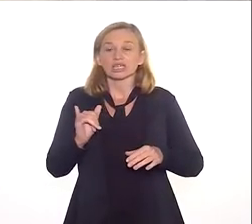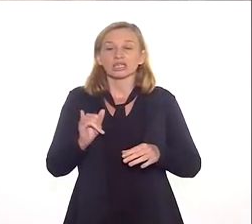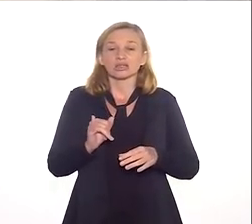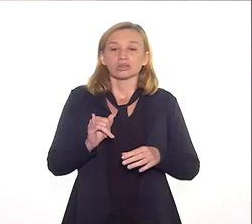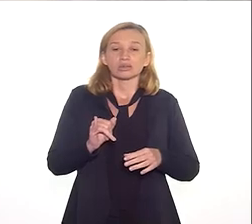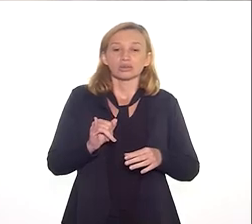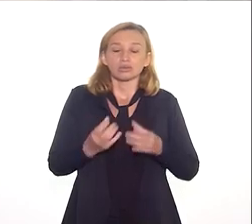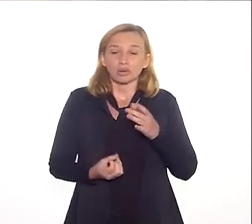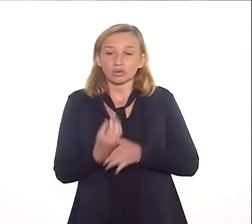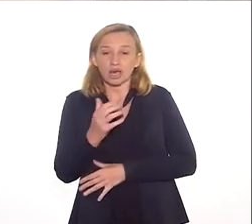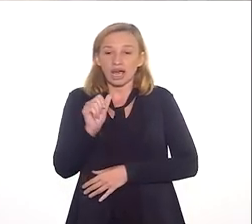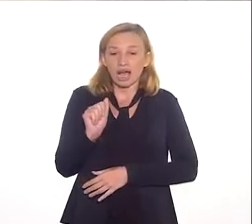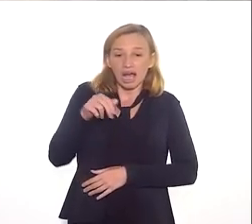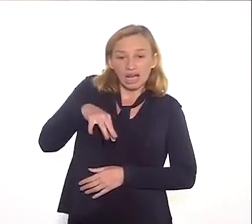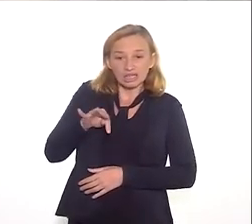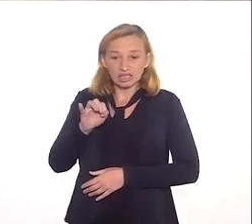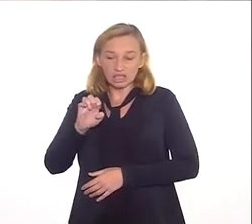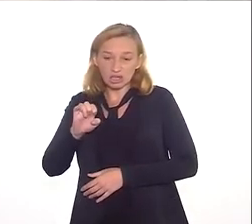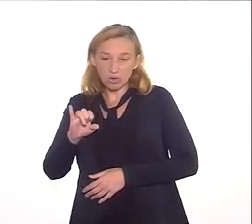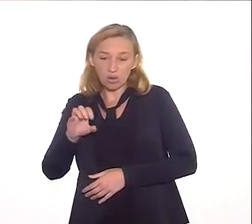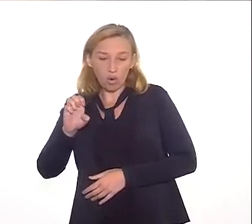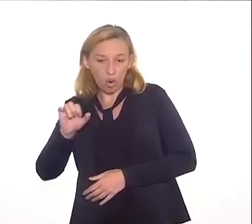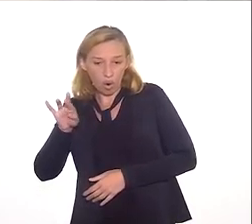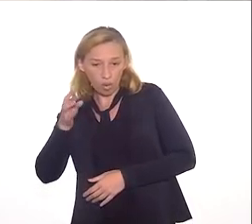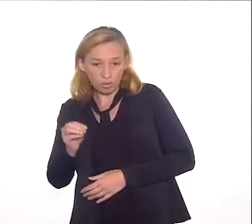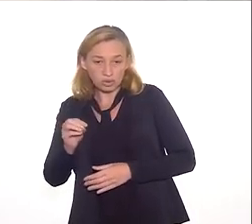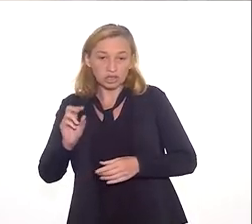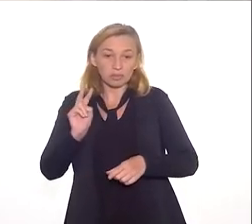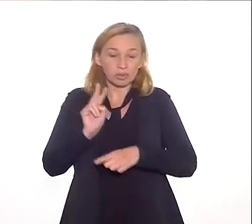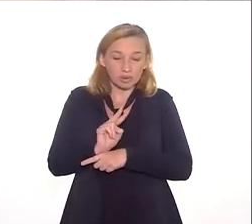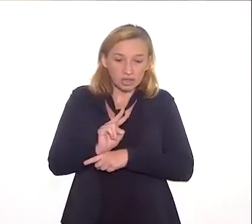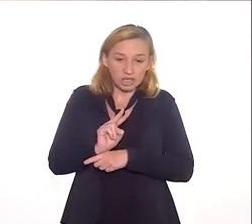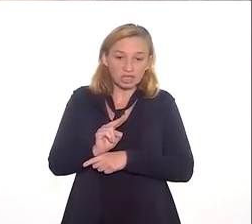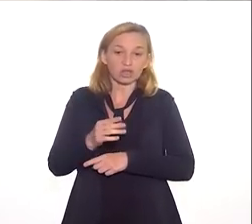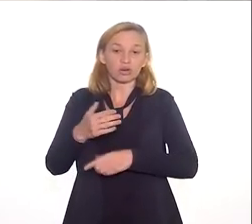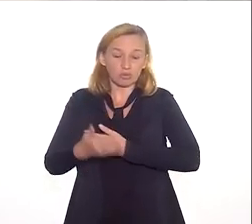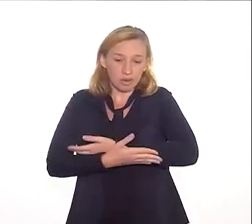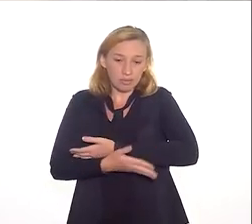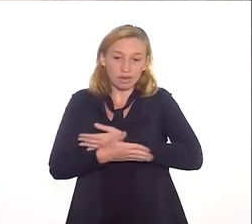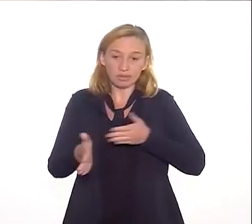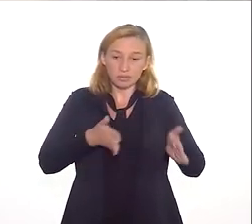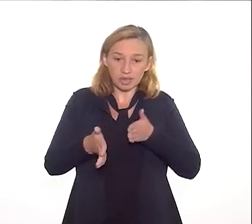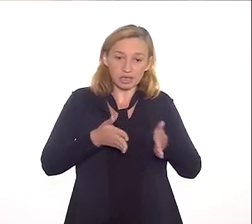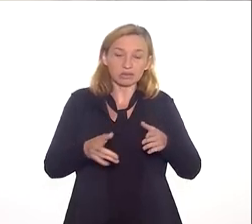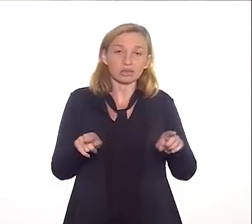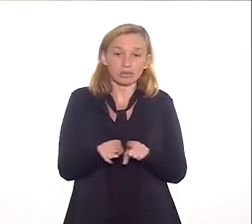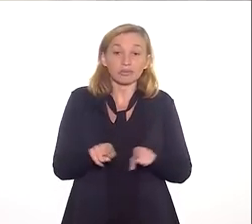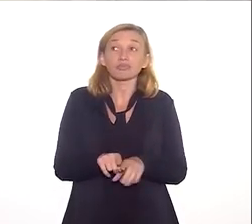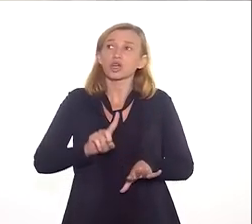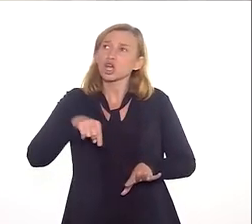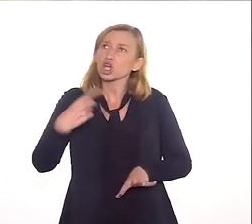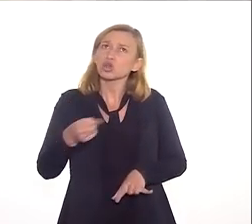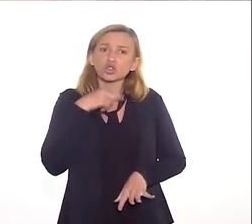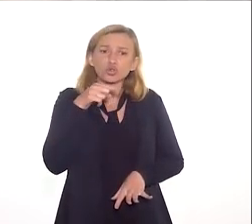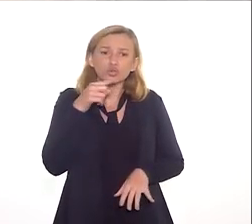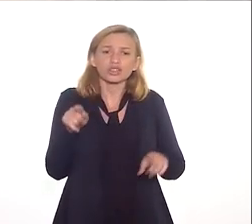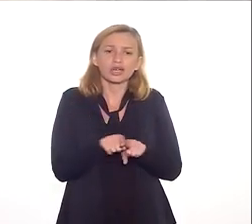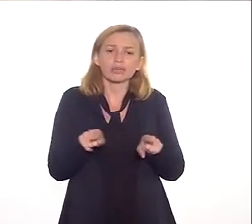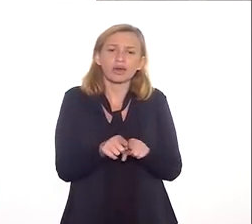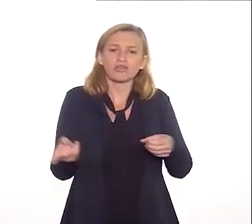de produção de anticorpos que atravessem a placenta e protejam o bebê durante um tempo, que ele também ocorre em relação ao Covid. E uma